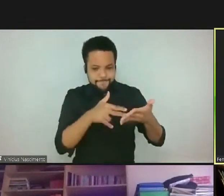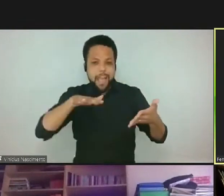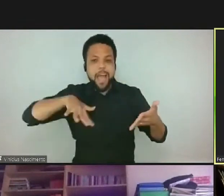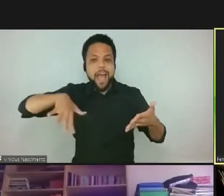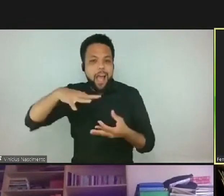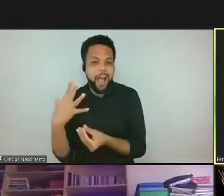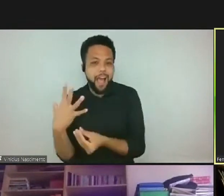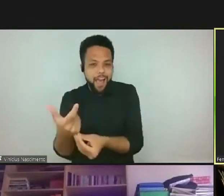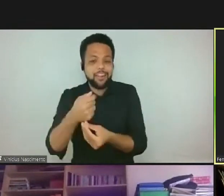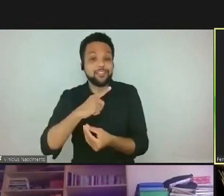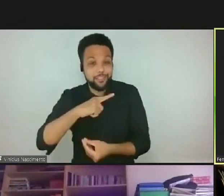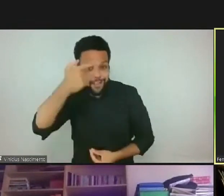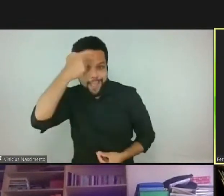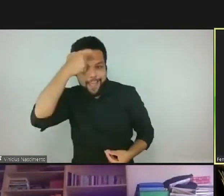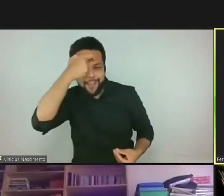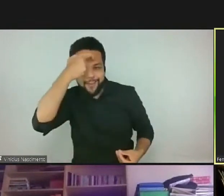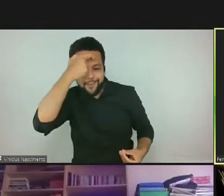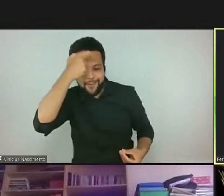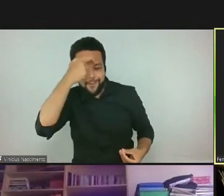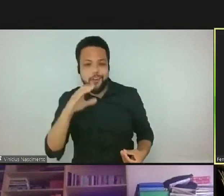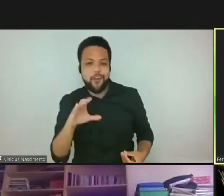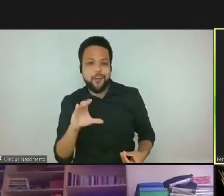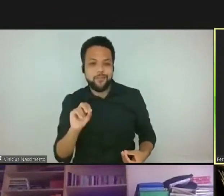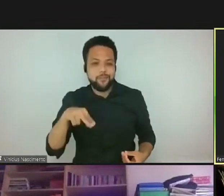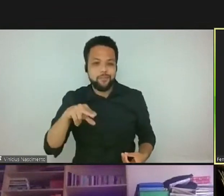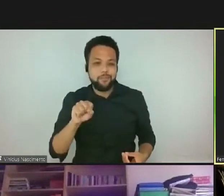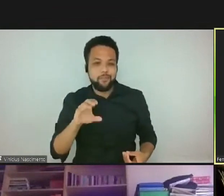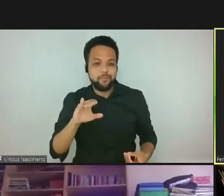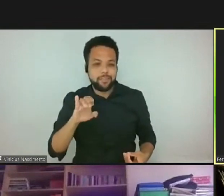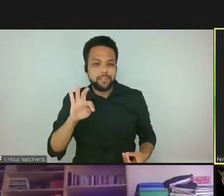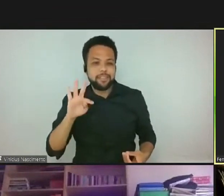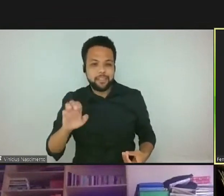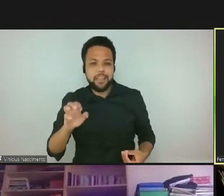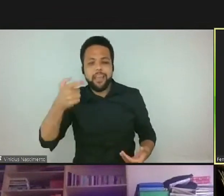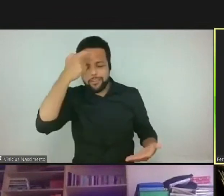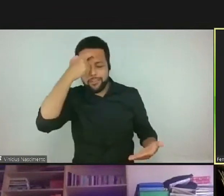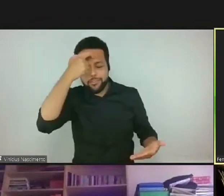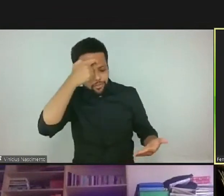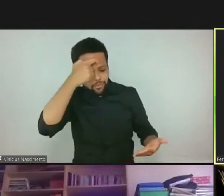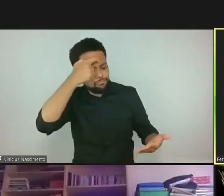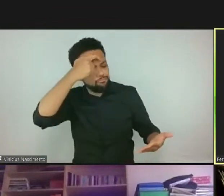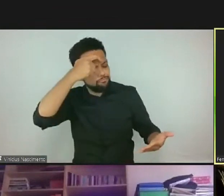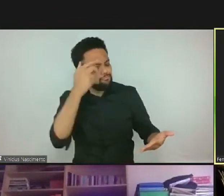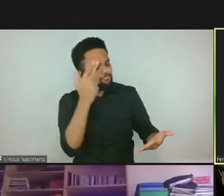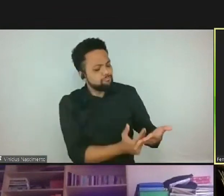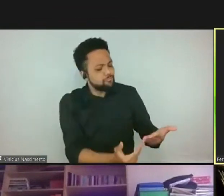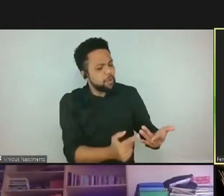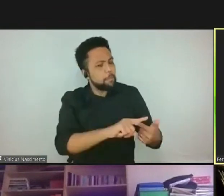na linguagem, é uma ação de ir atrás do seu desejo. Não se deixar